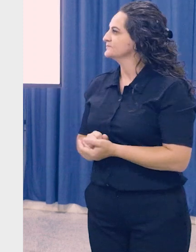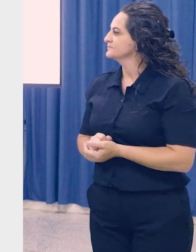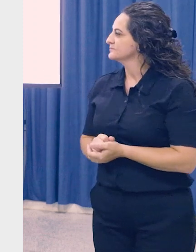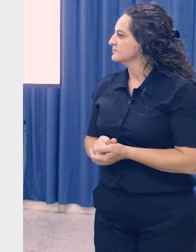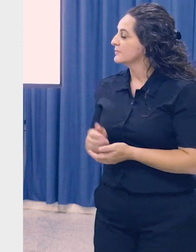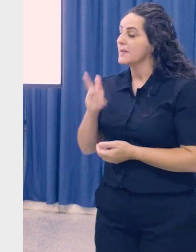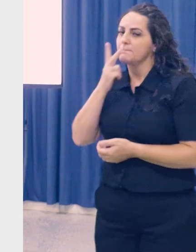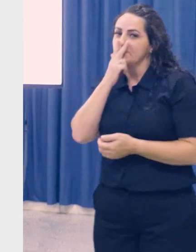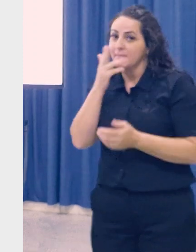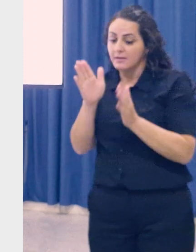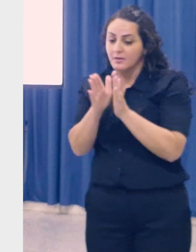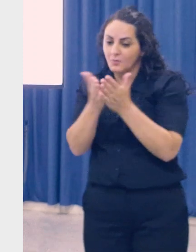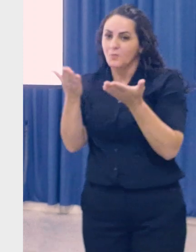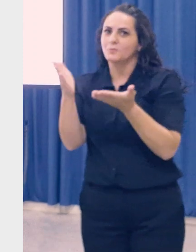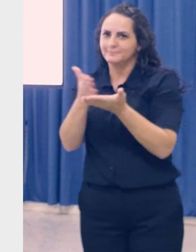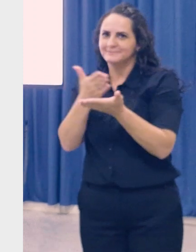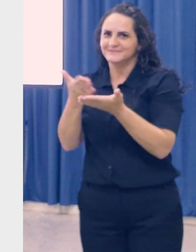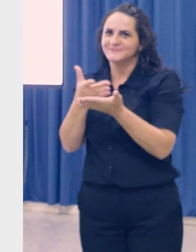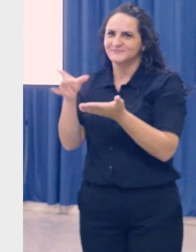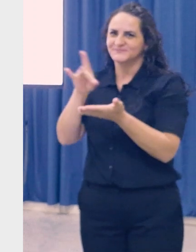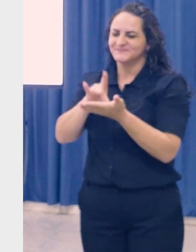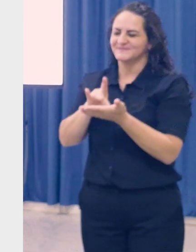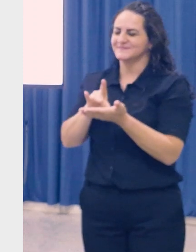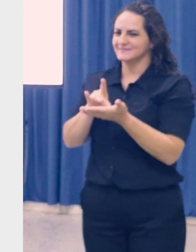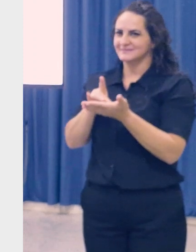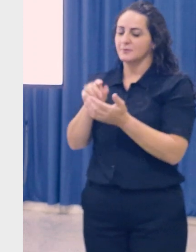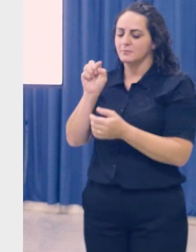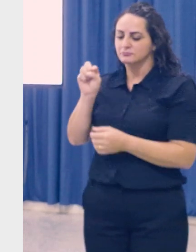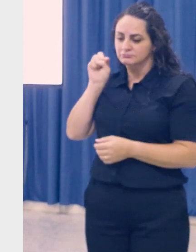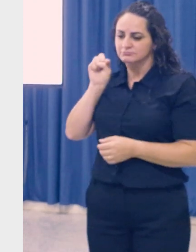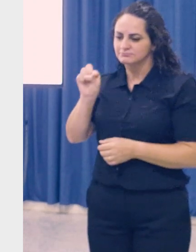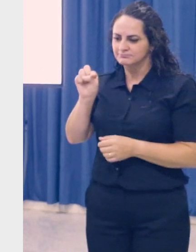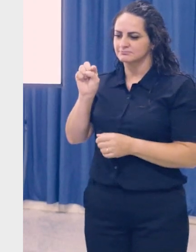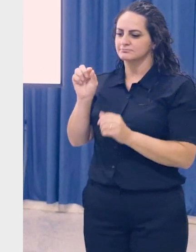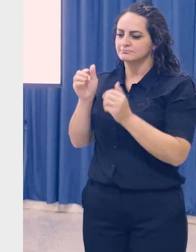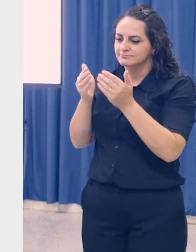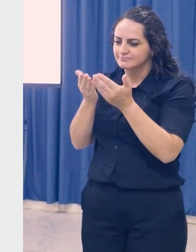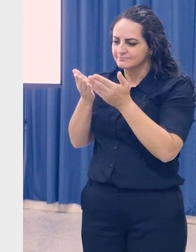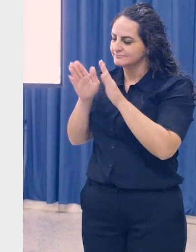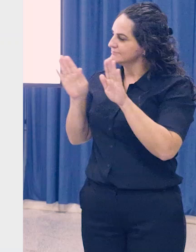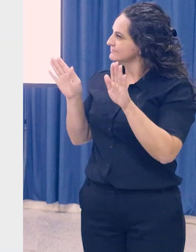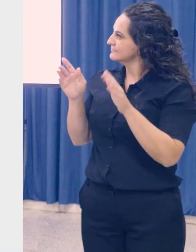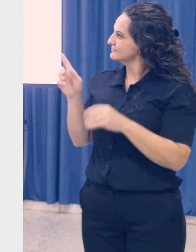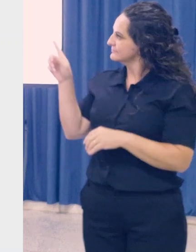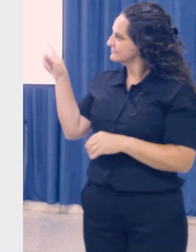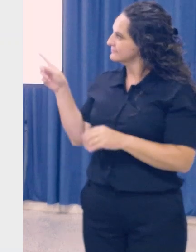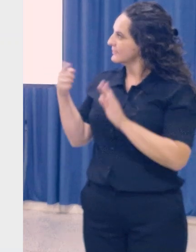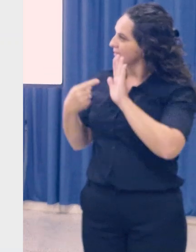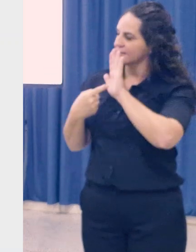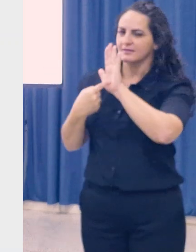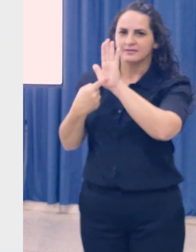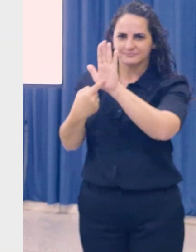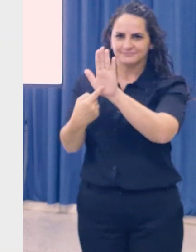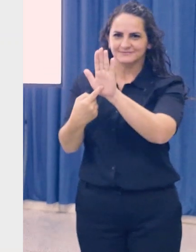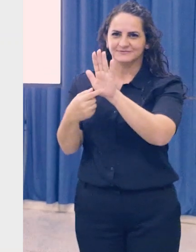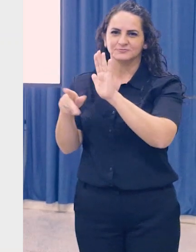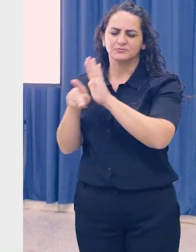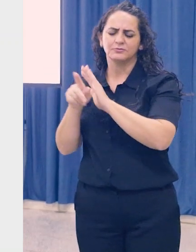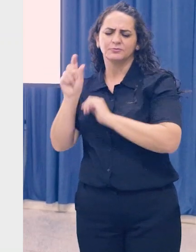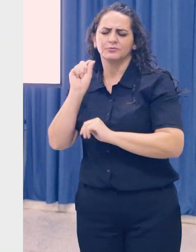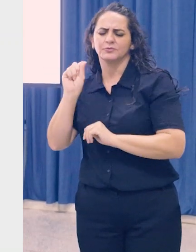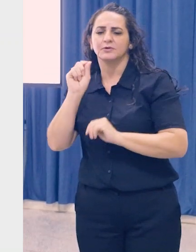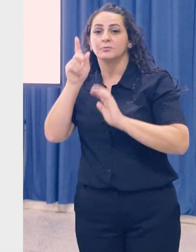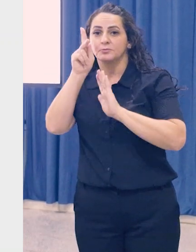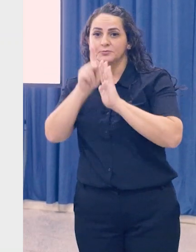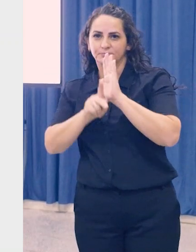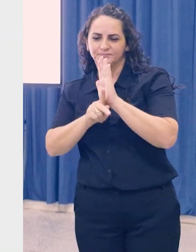como se fosse um livro, realmente. Você pode clicar aqui, ele vai passar como se fosse um livro. Aí tem essa apresentação que eu fiz para vocês sobre o que é o